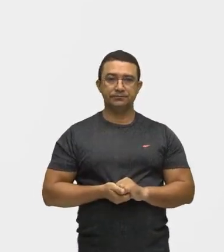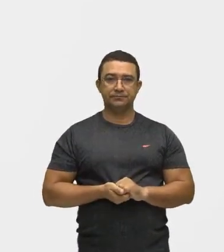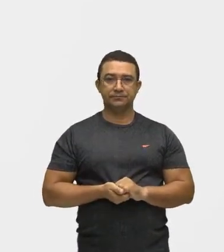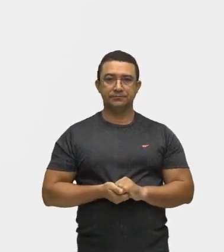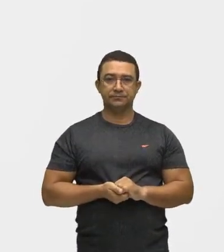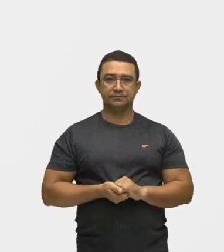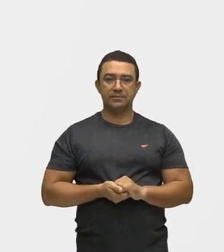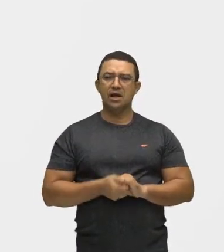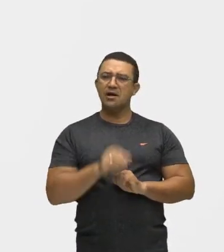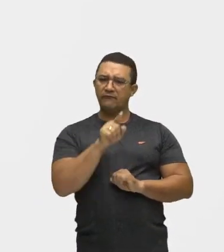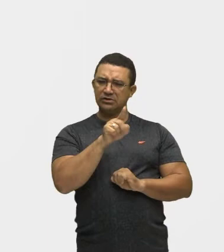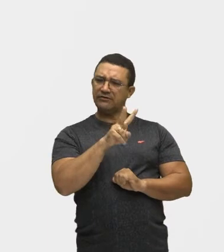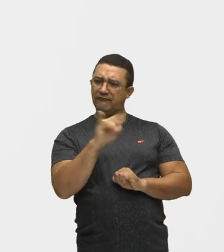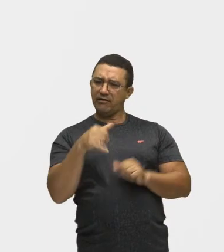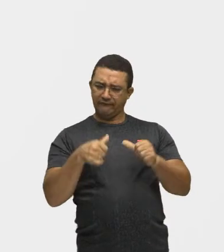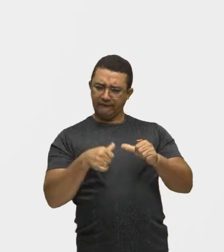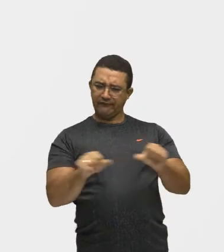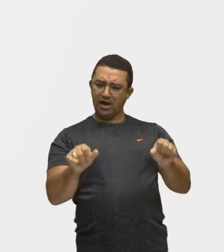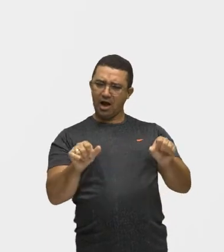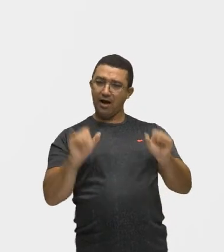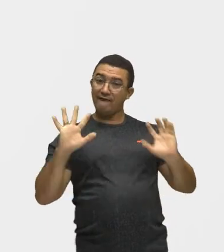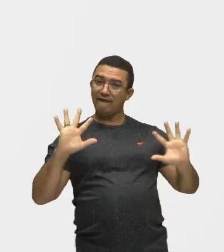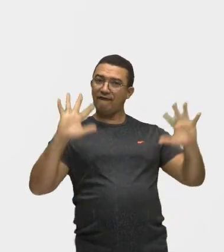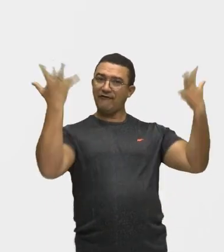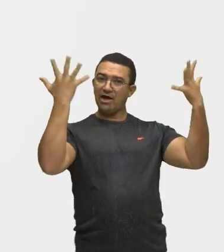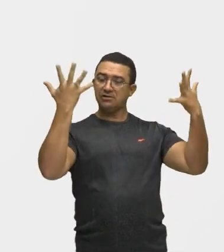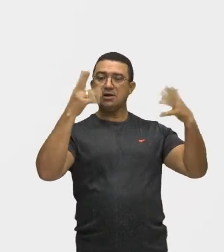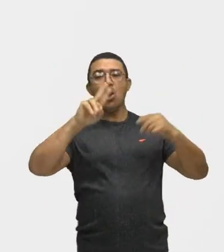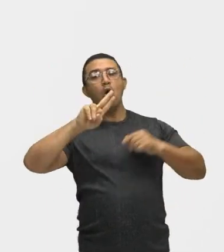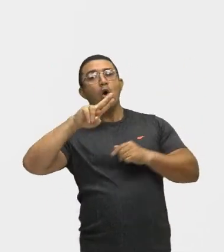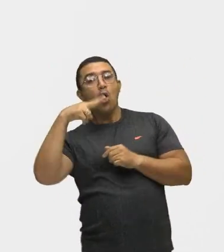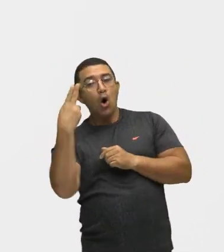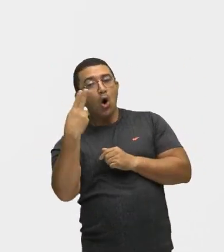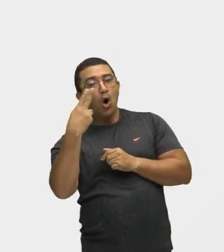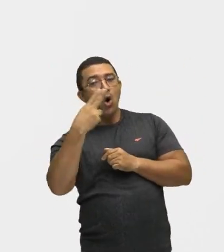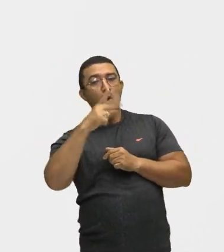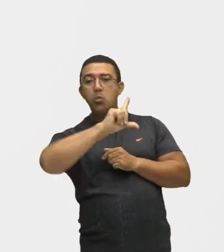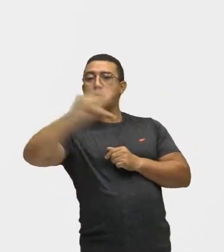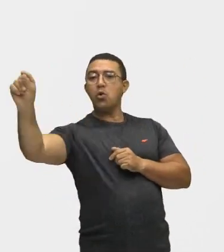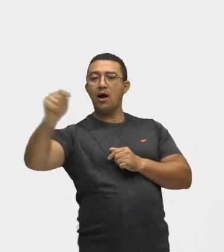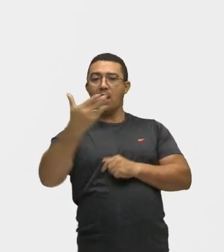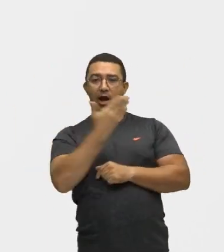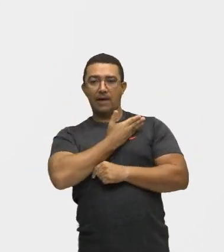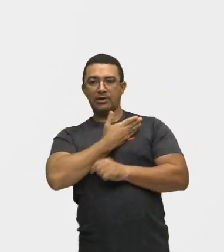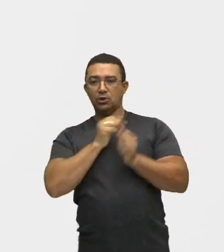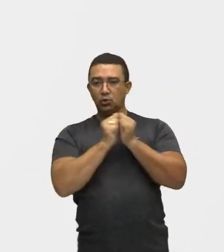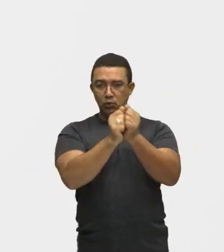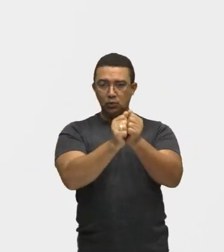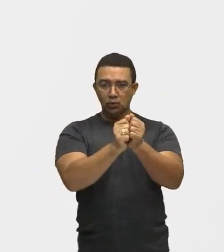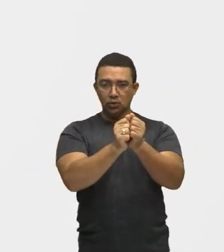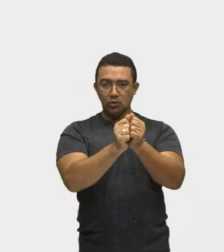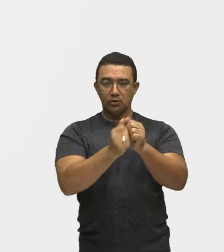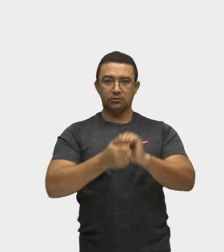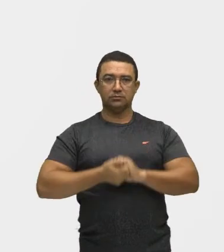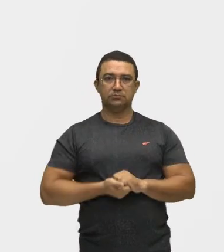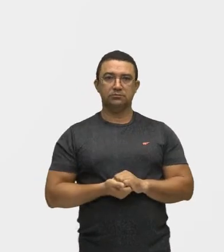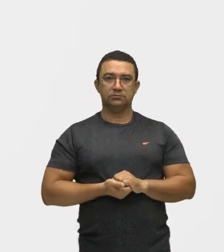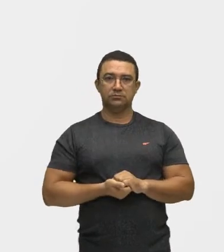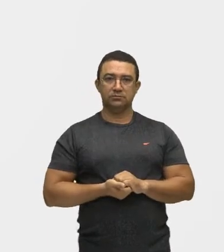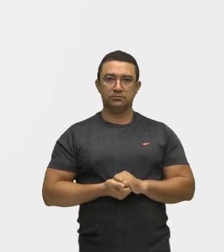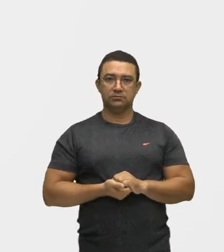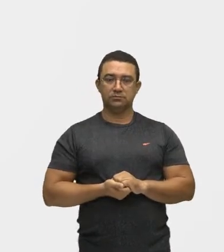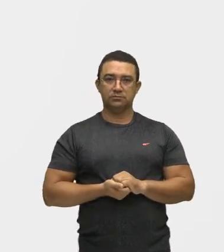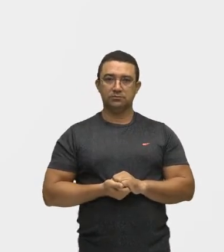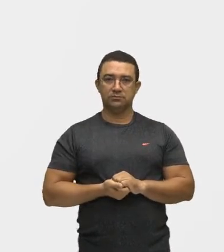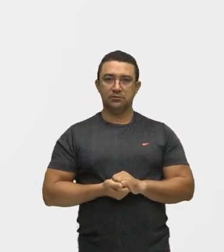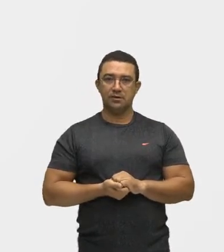aqui. Você vai ficar na festa ou vai sair com os amigos? Olha só, você vai ficar. Muito bem, agora